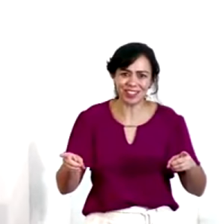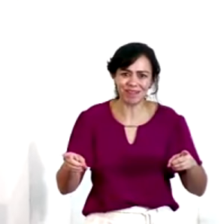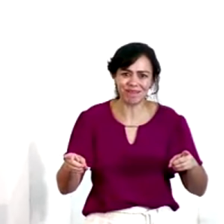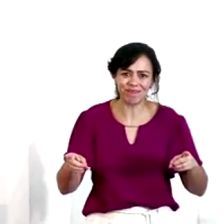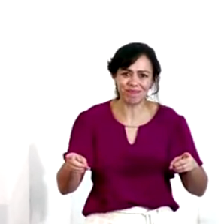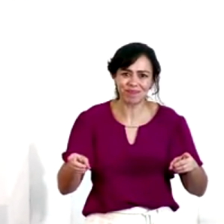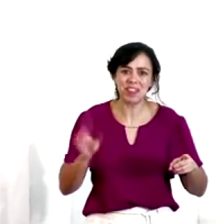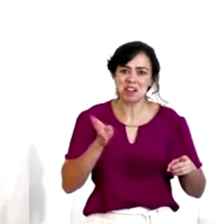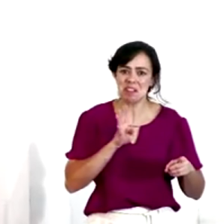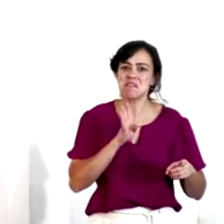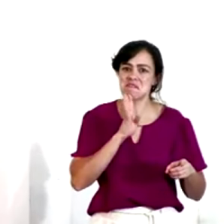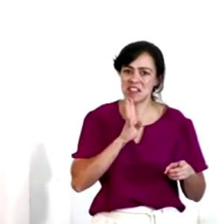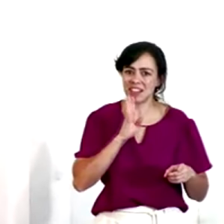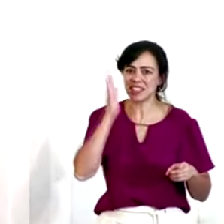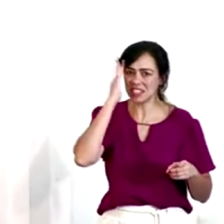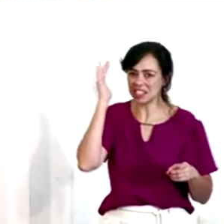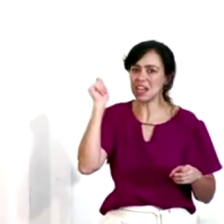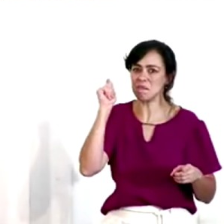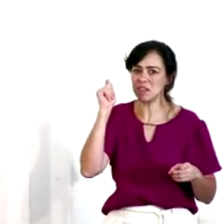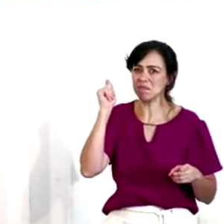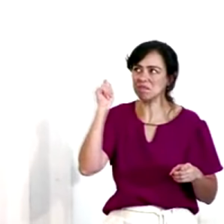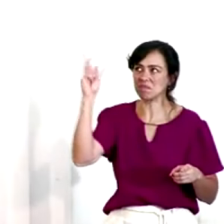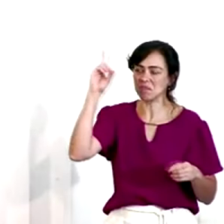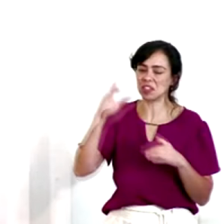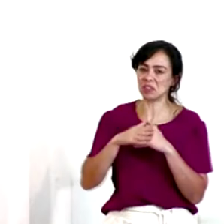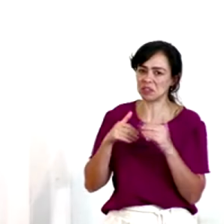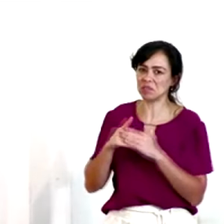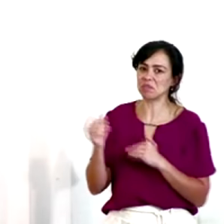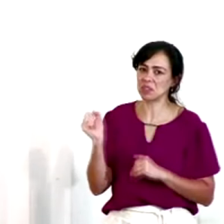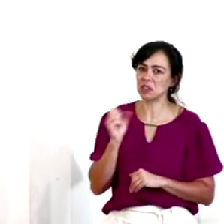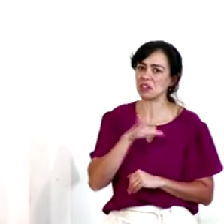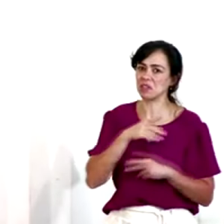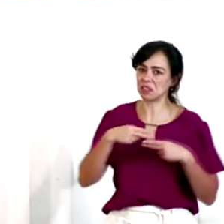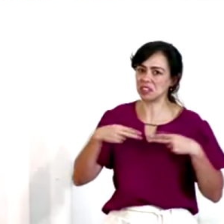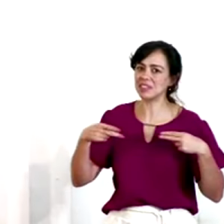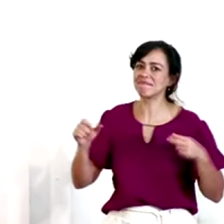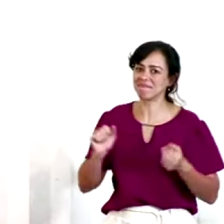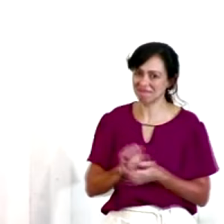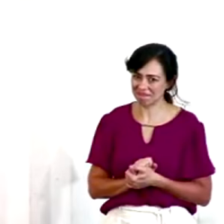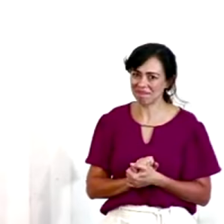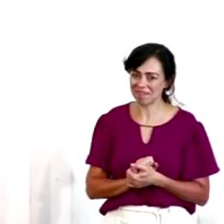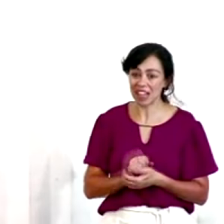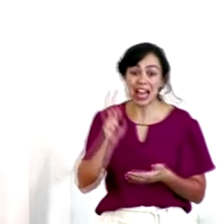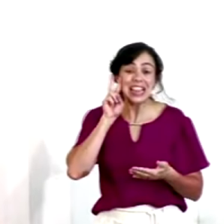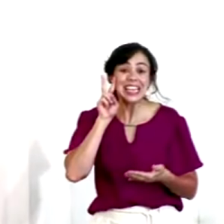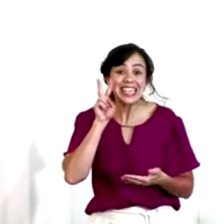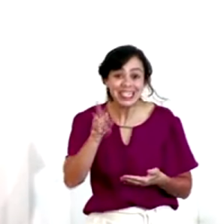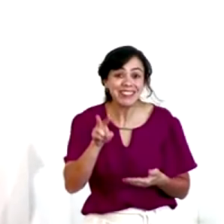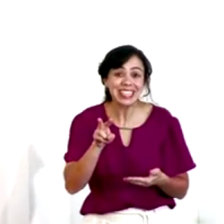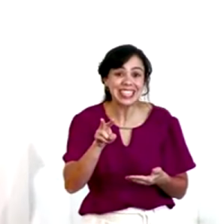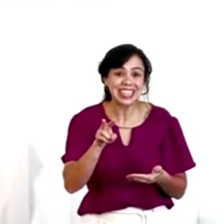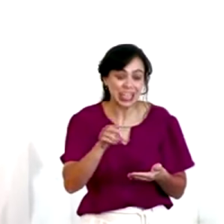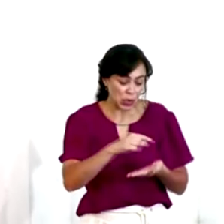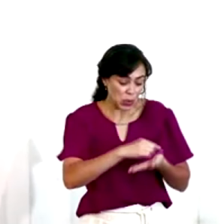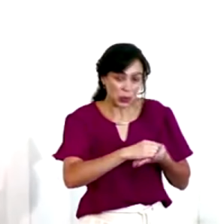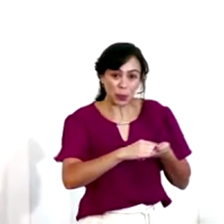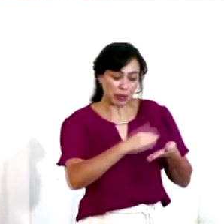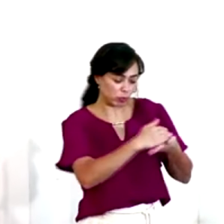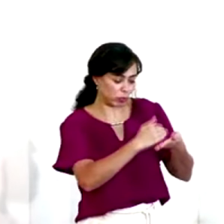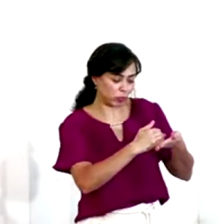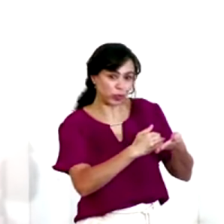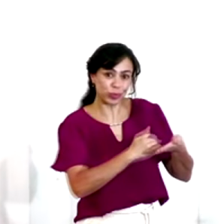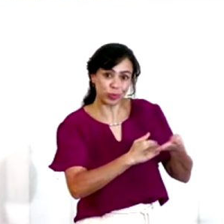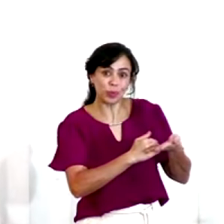vocês observarem todos os verbos, nos 3 primeiros versículos, 95% deles estão no passado.